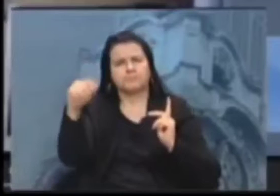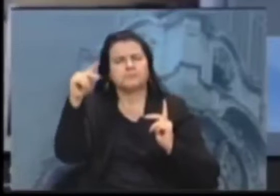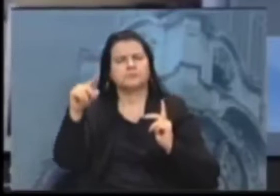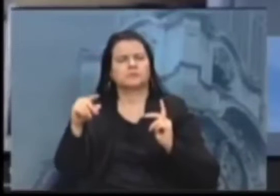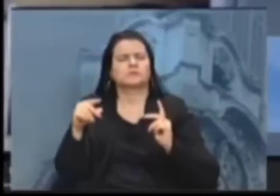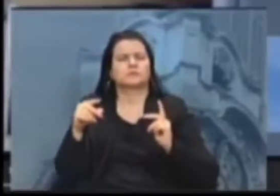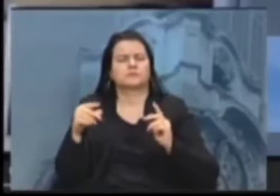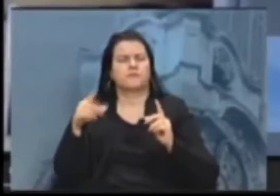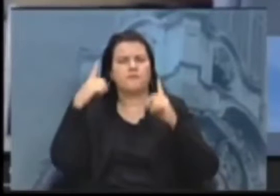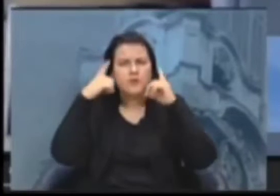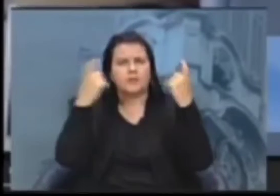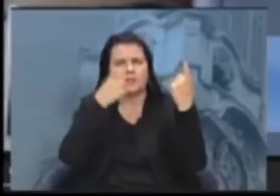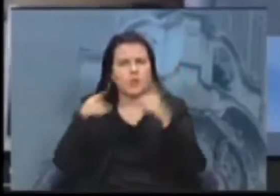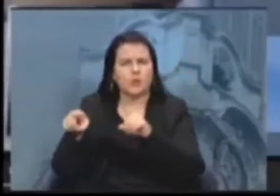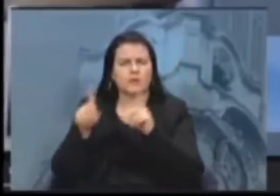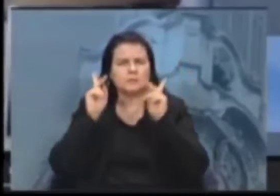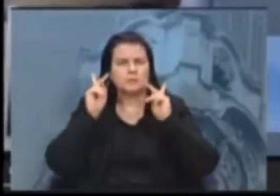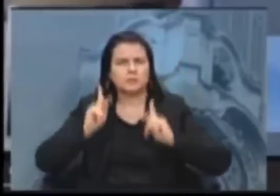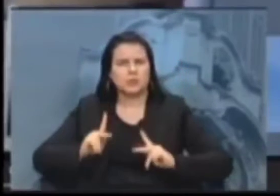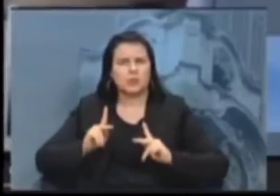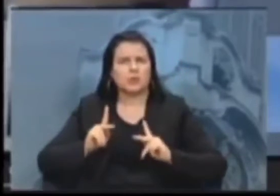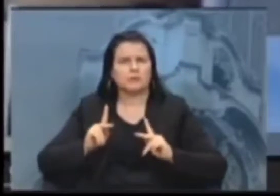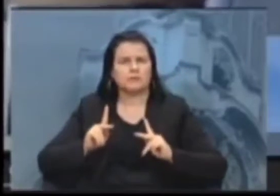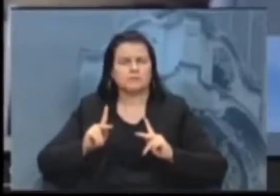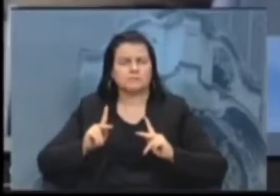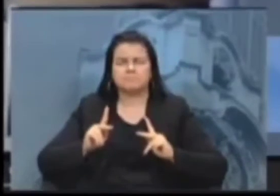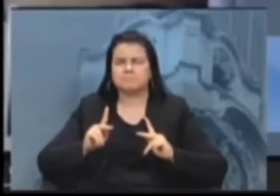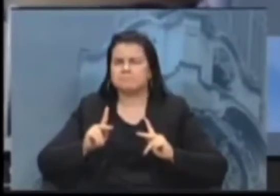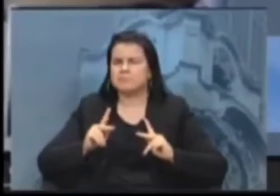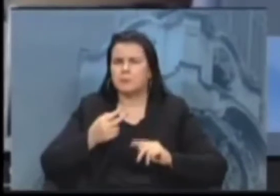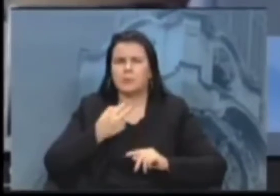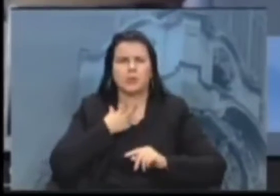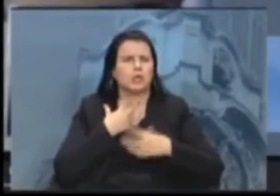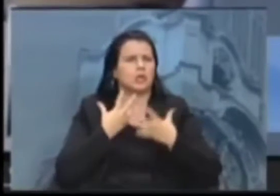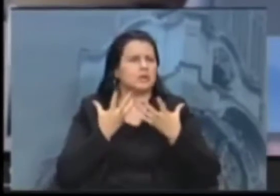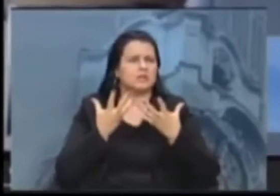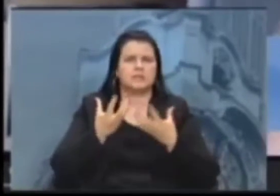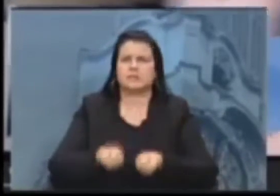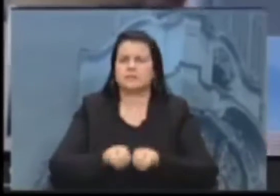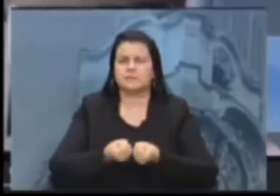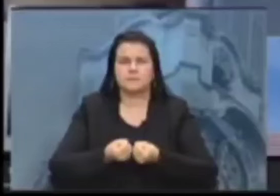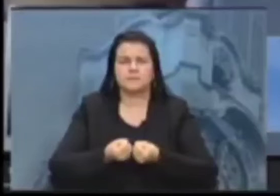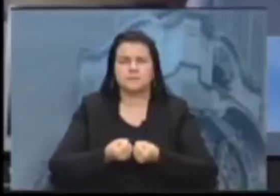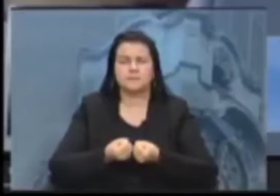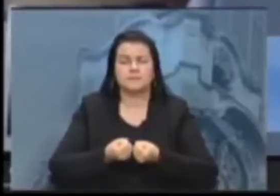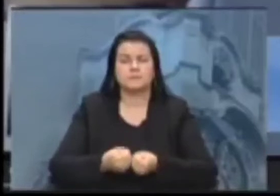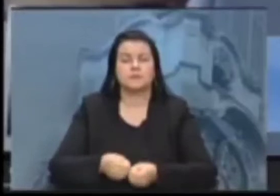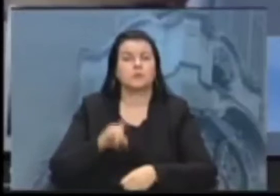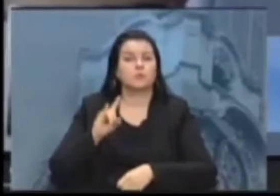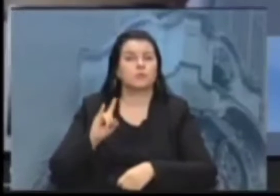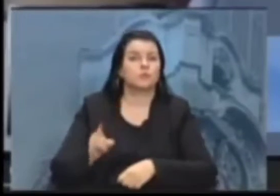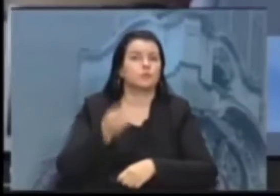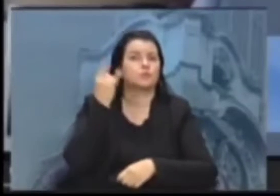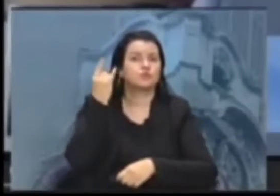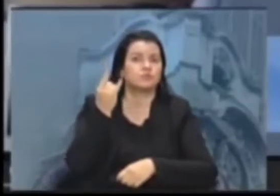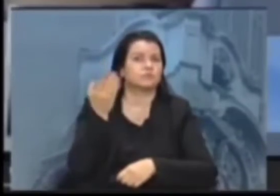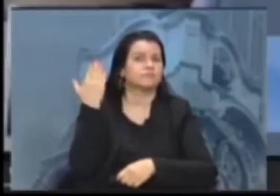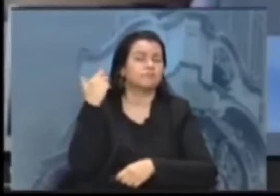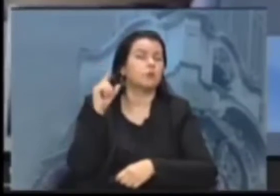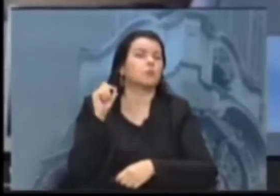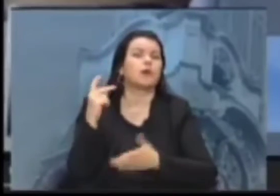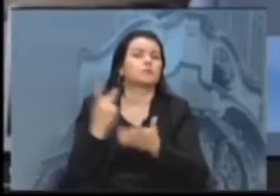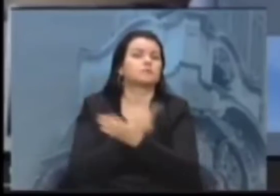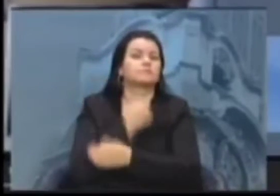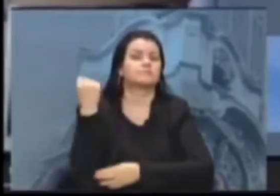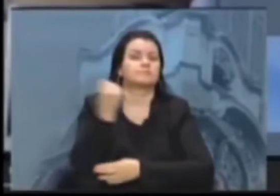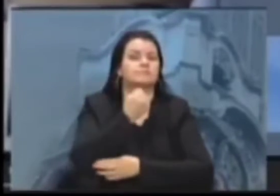é surreal, isso não pode ser aceito. E, para fechar com chave de ouro, nós temos, então, esse